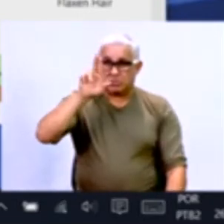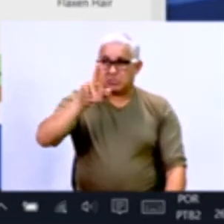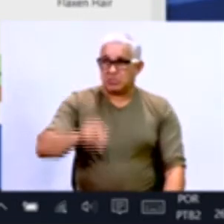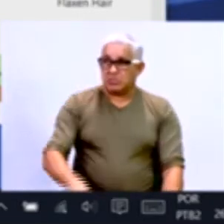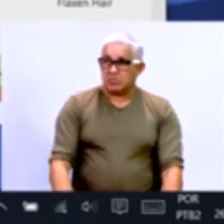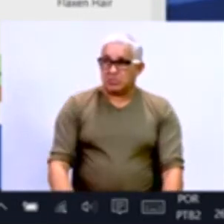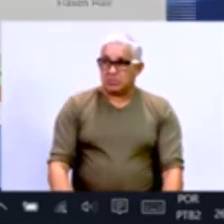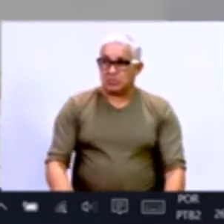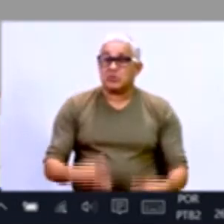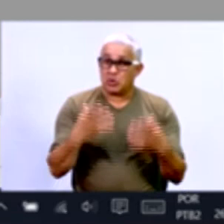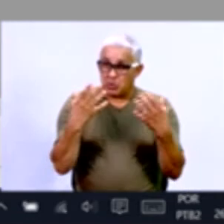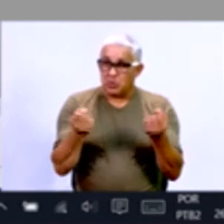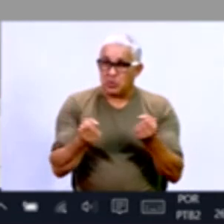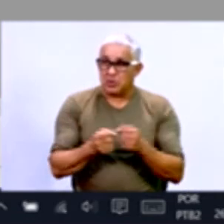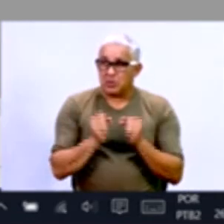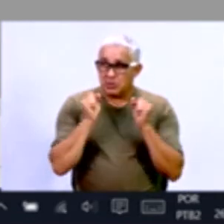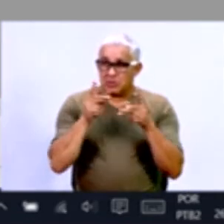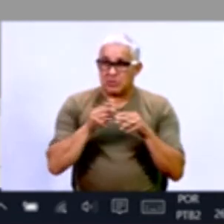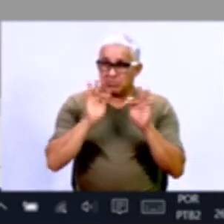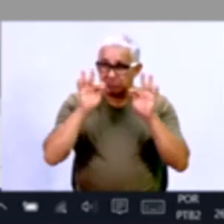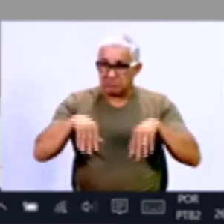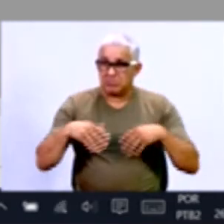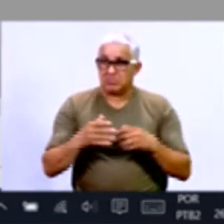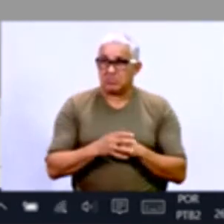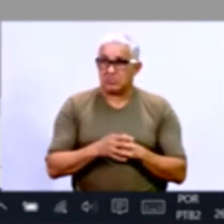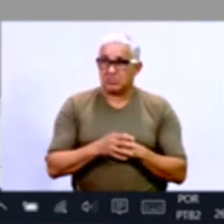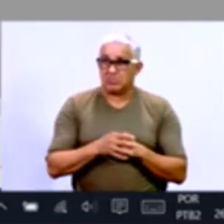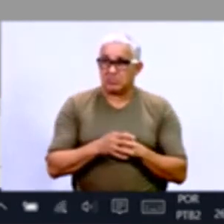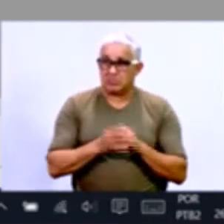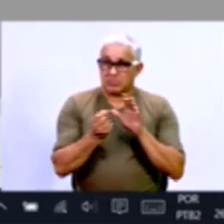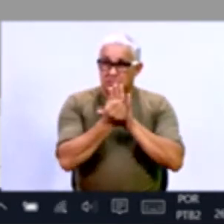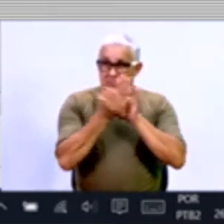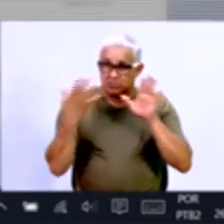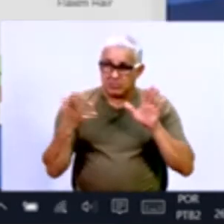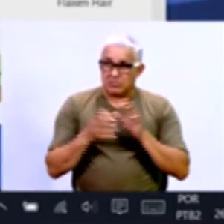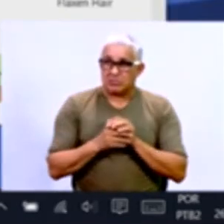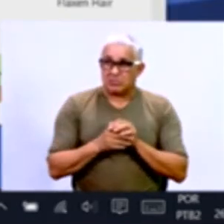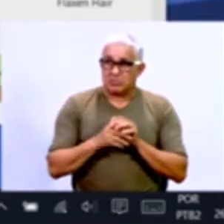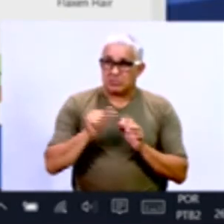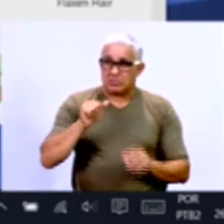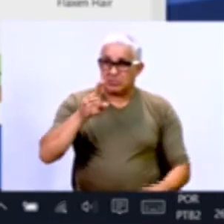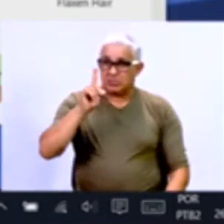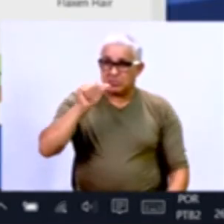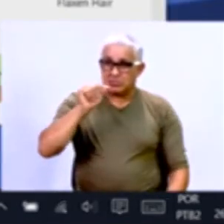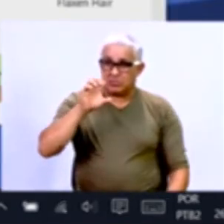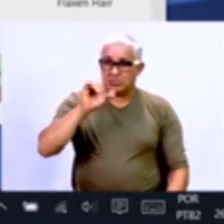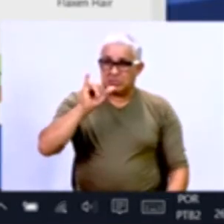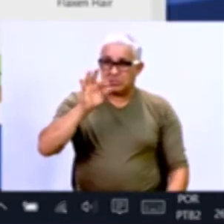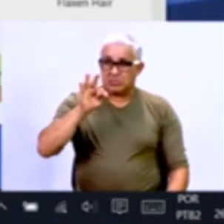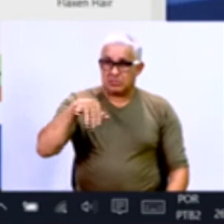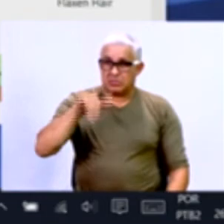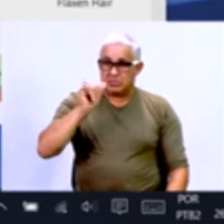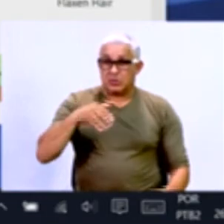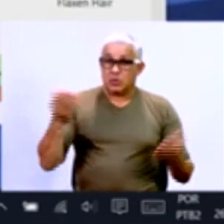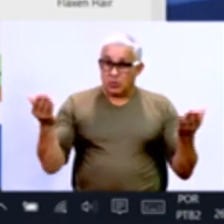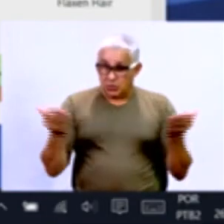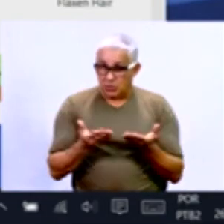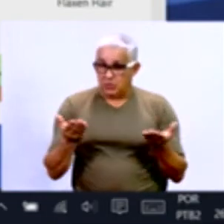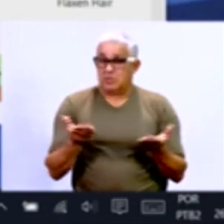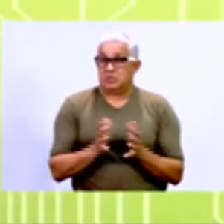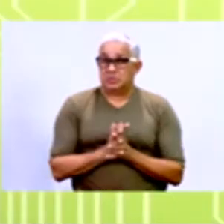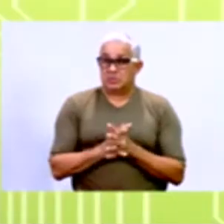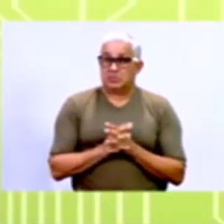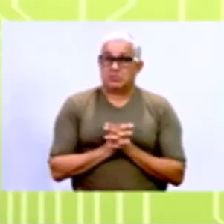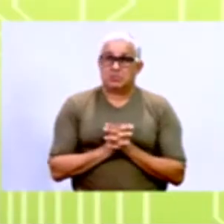Ok? Deixa eu finalizar aqui a minha aplicação. Vou sair do Audacity. Bom, pessoal, então hoje a